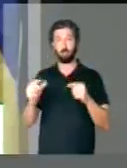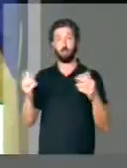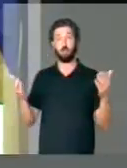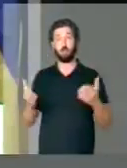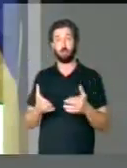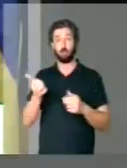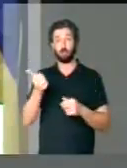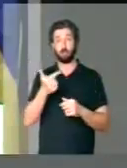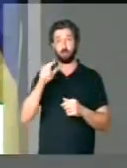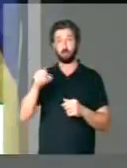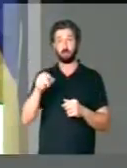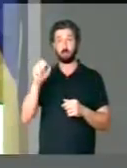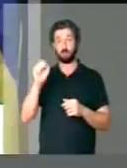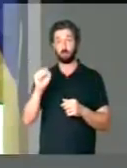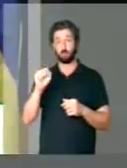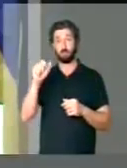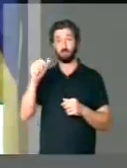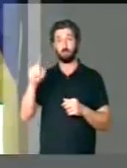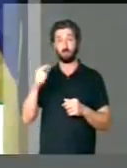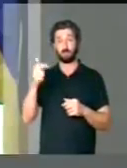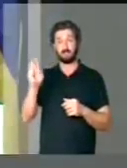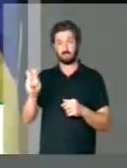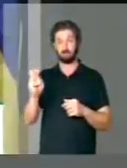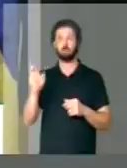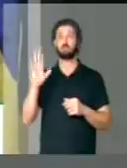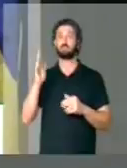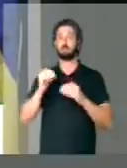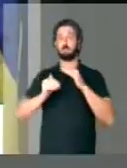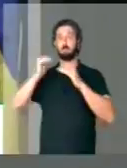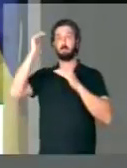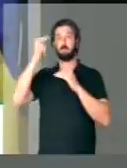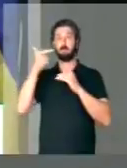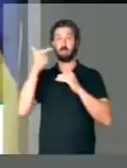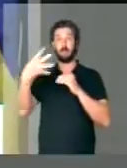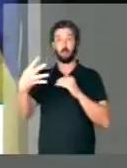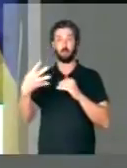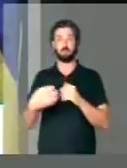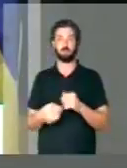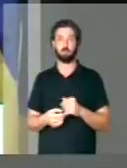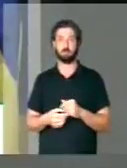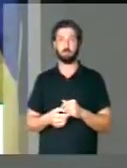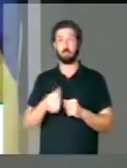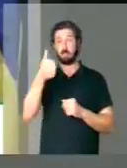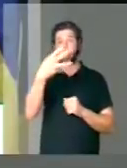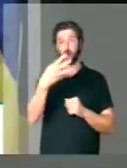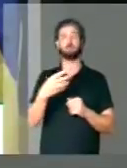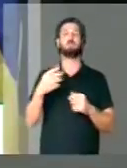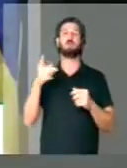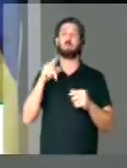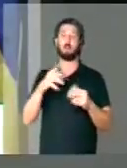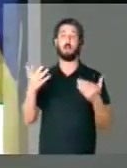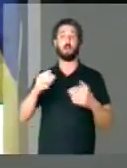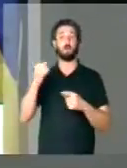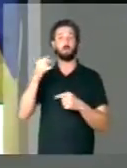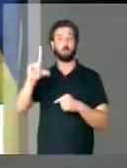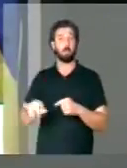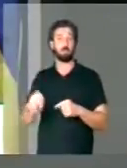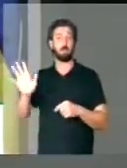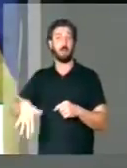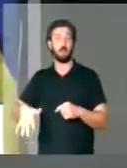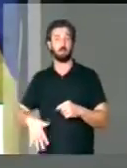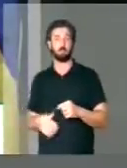a 12,25, já teve a mais de 14, você está repassando ao povo brasileiro uma taxa de juros